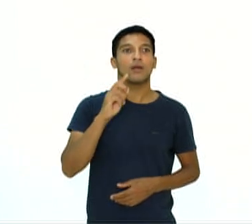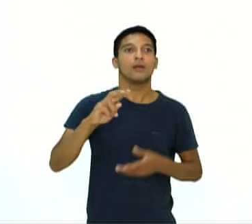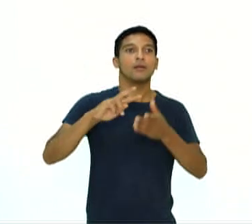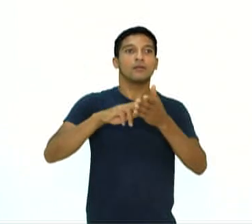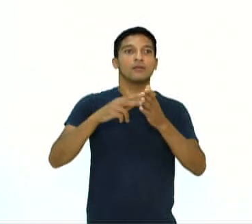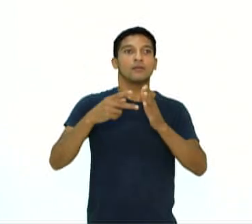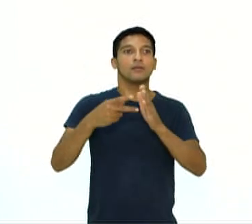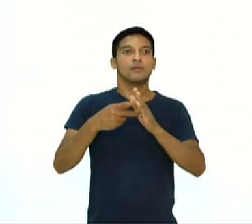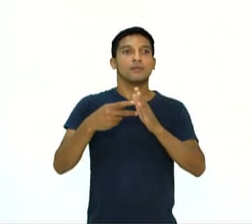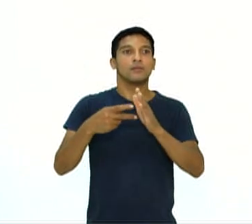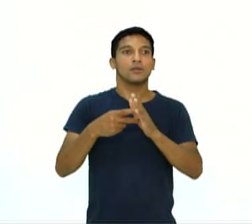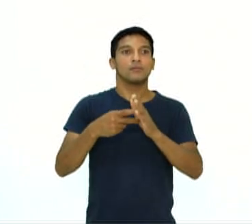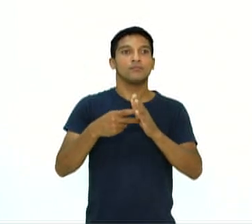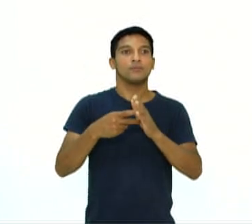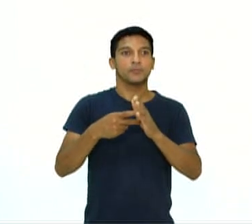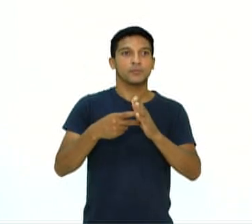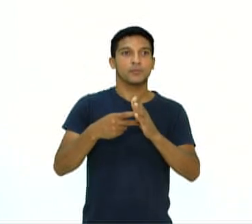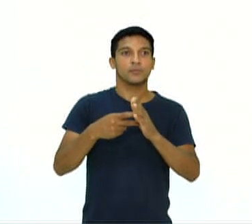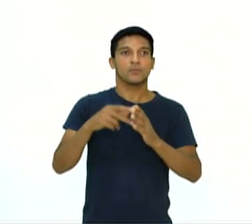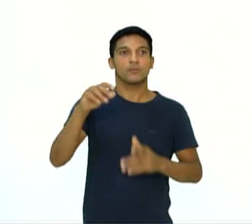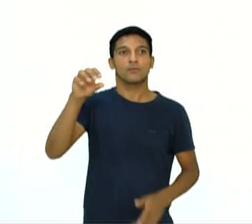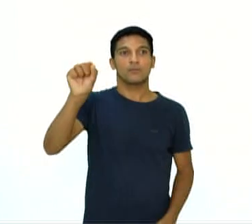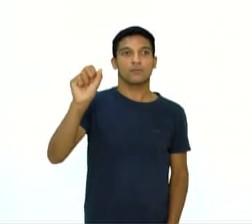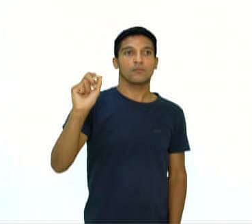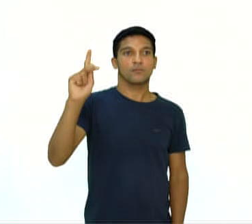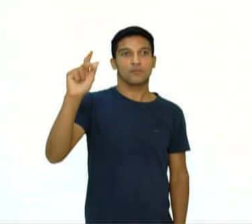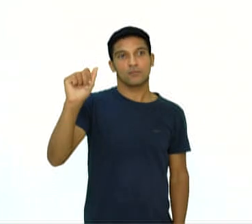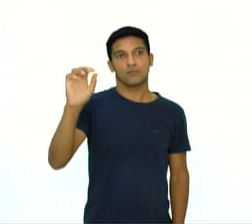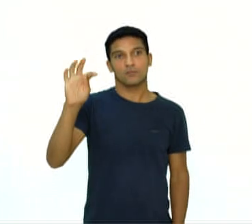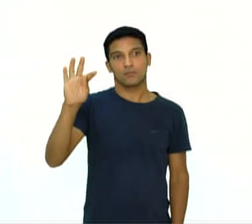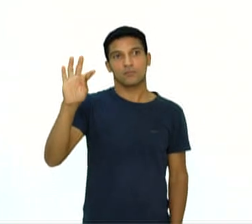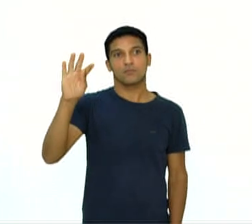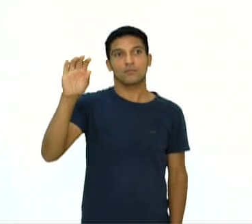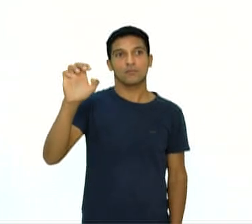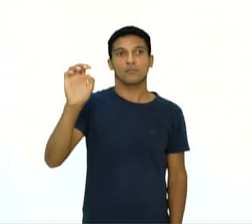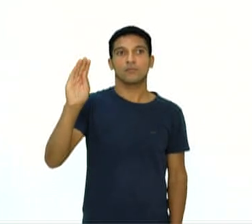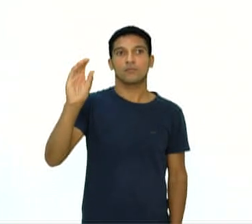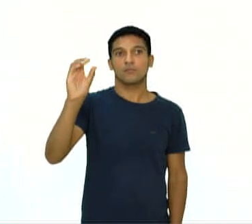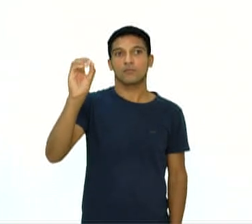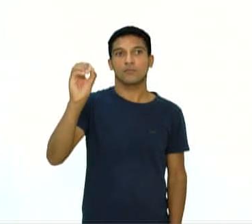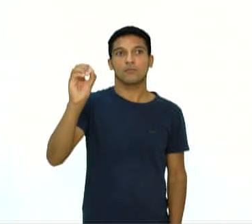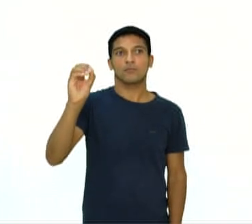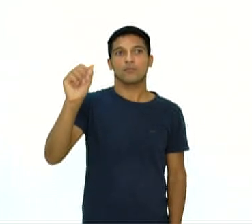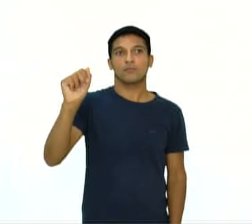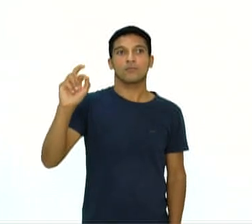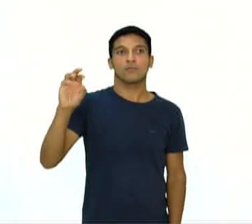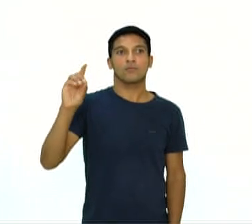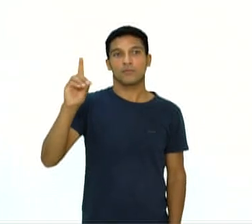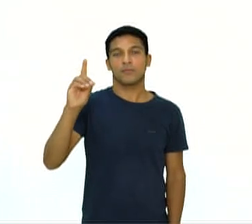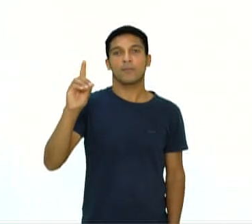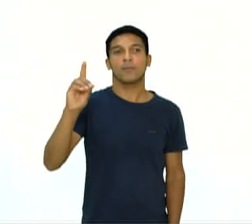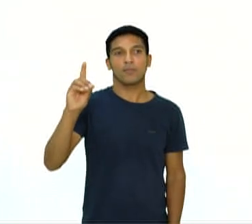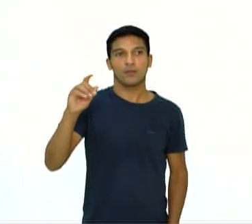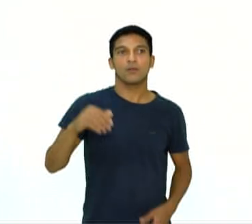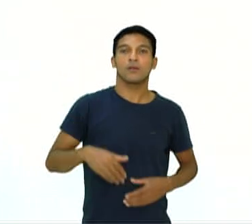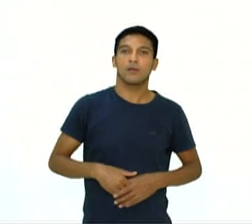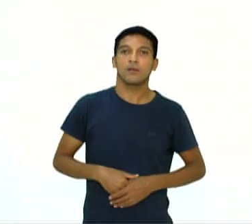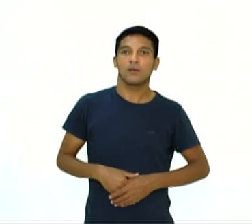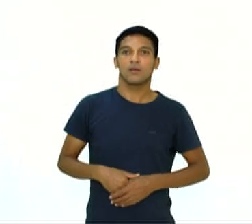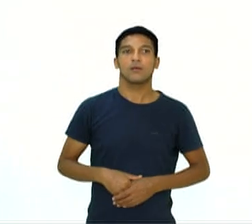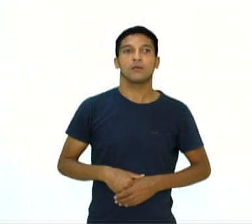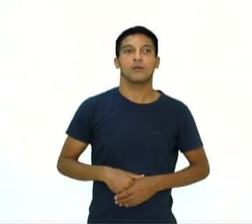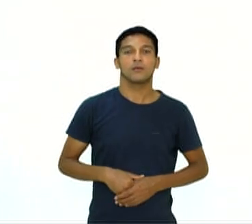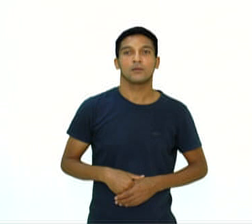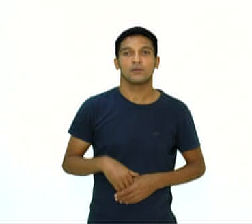já é bem conhecido, as várias modalidades. Talvez a que vocês mais conheçam é a modalidade street, né? Essa é a mais praticada